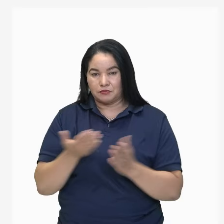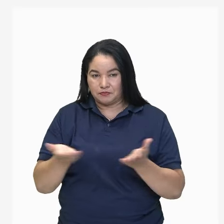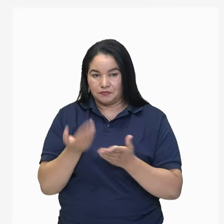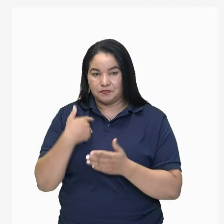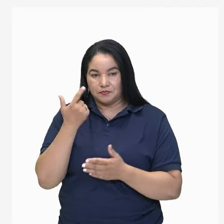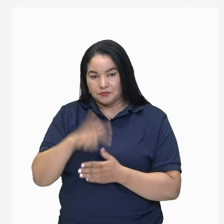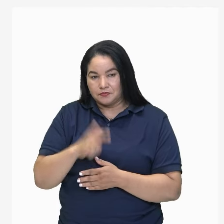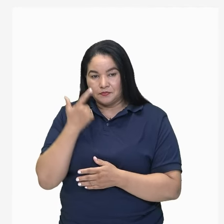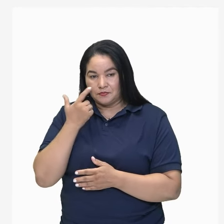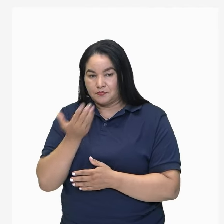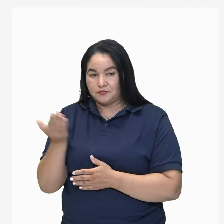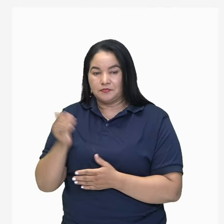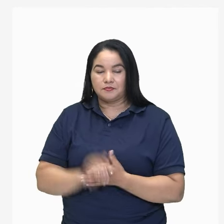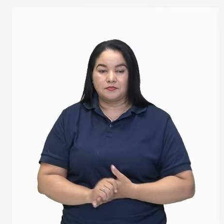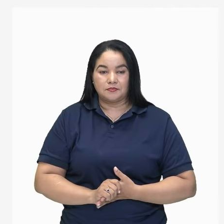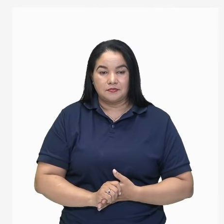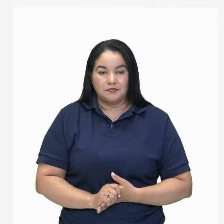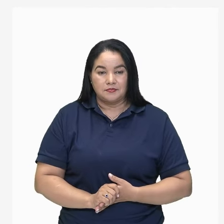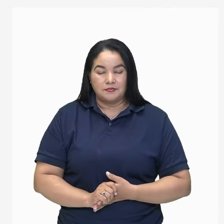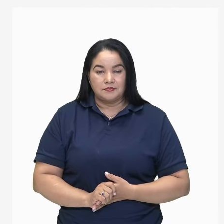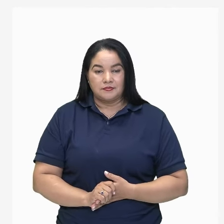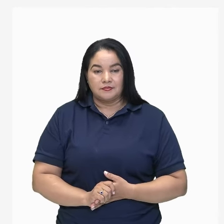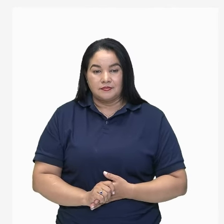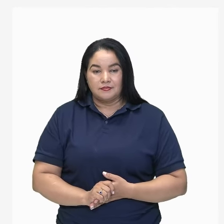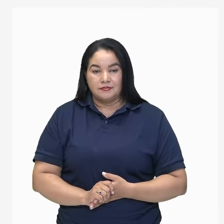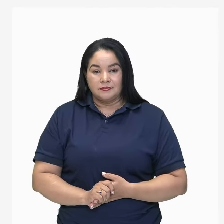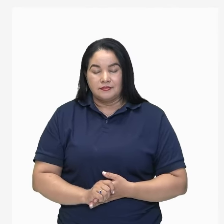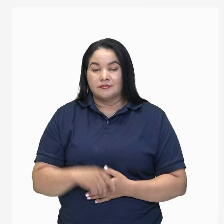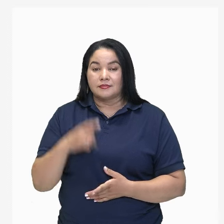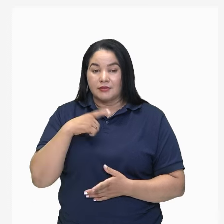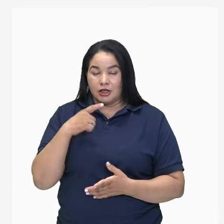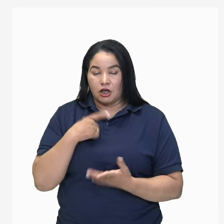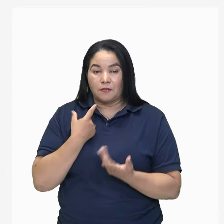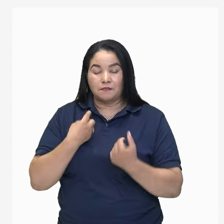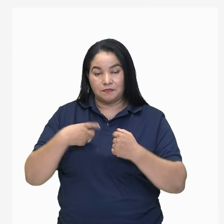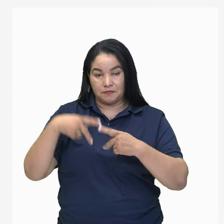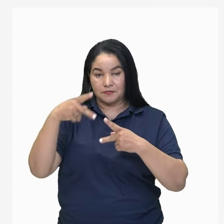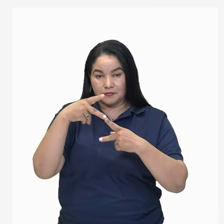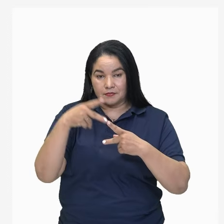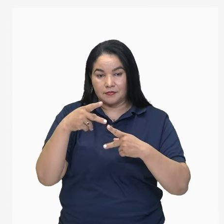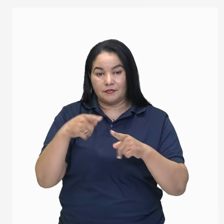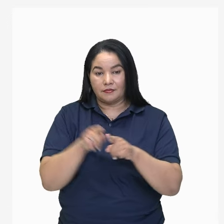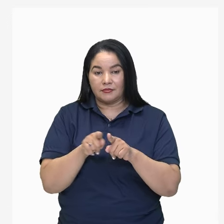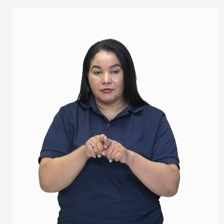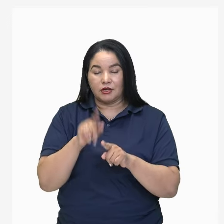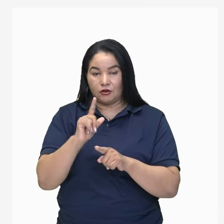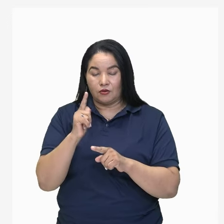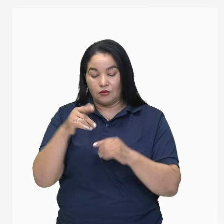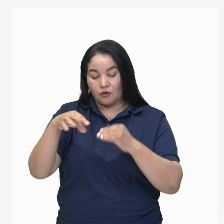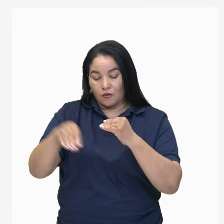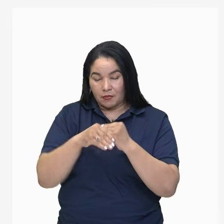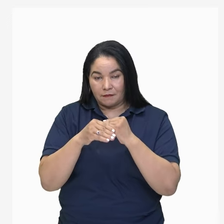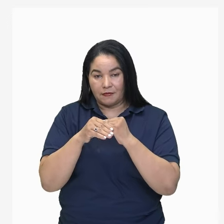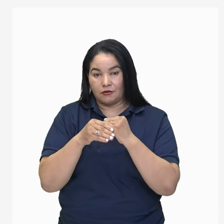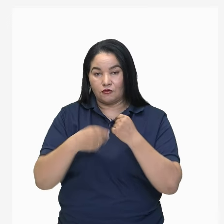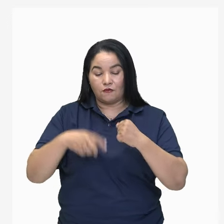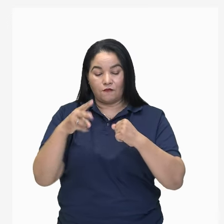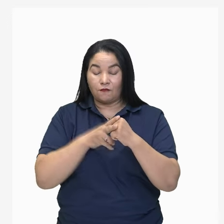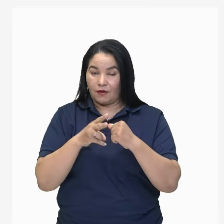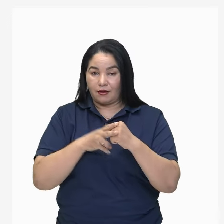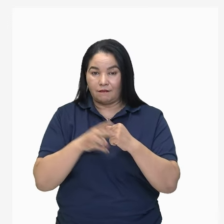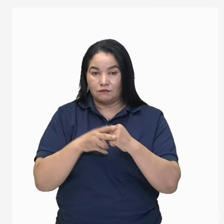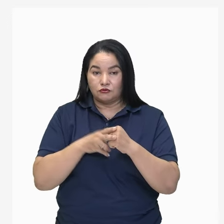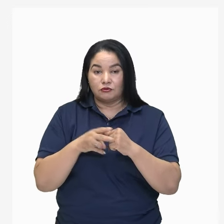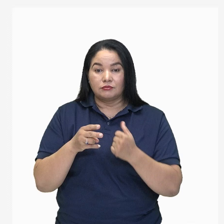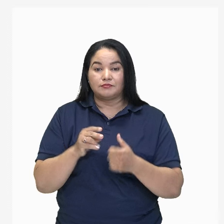por favor, vamos lá? Então, tem o auxílio da preposição, o complemento do verbo transitivo